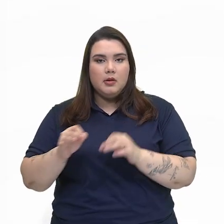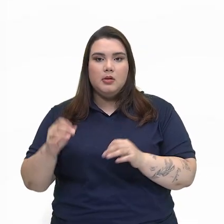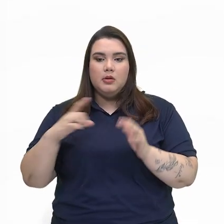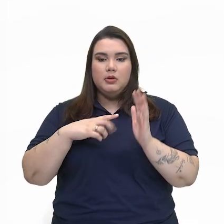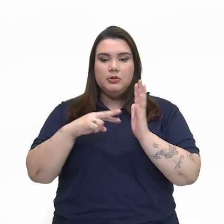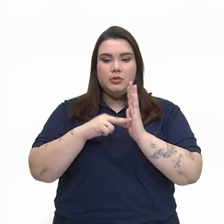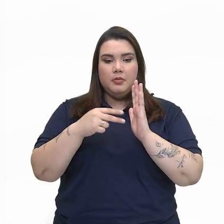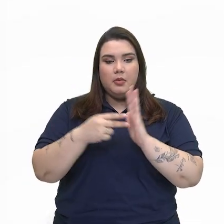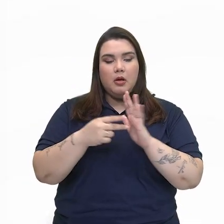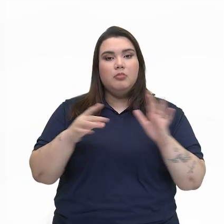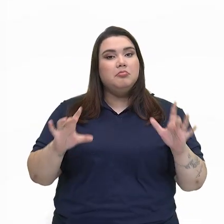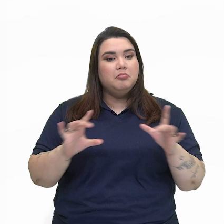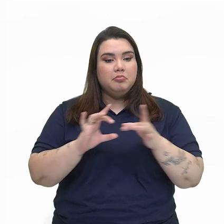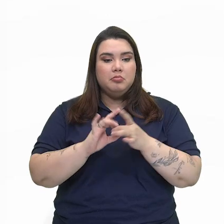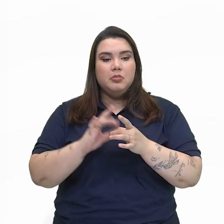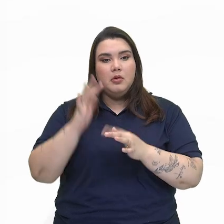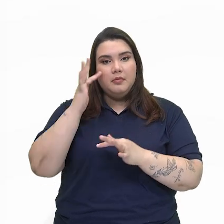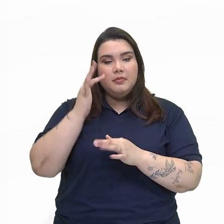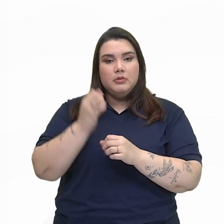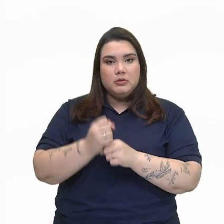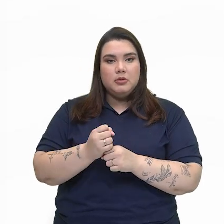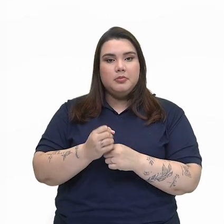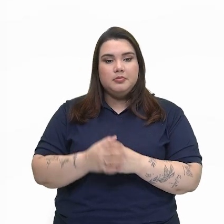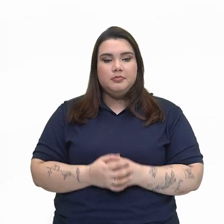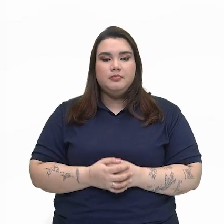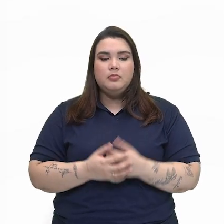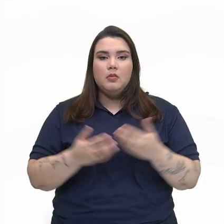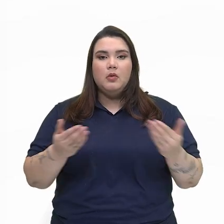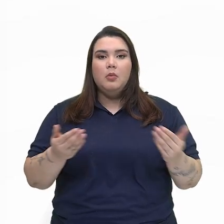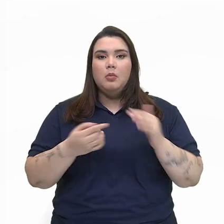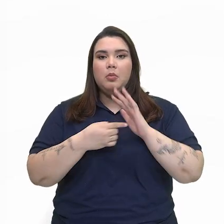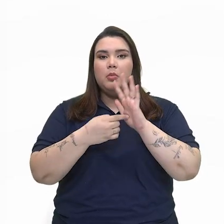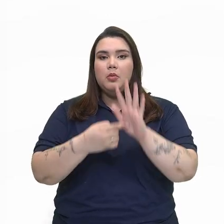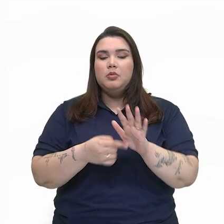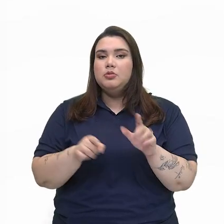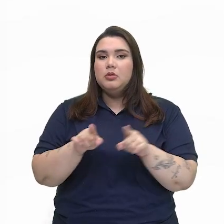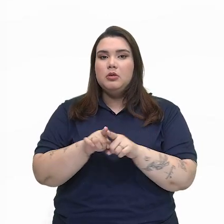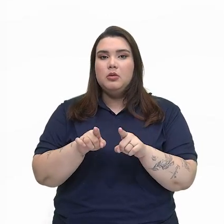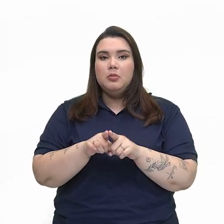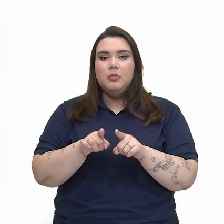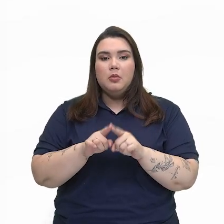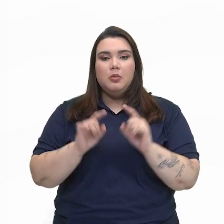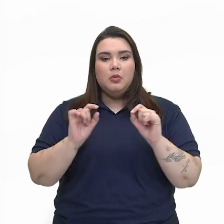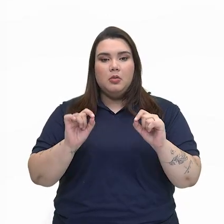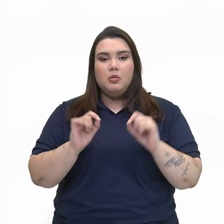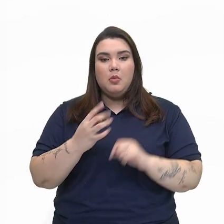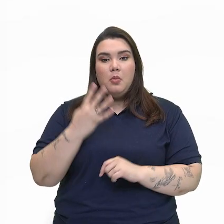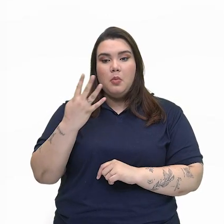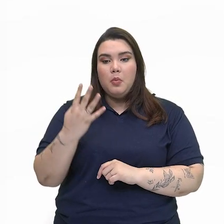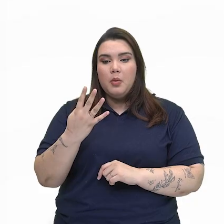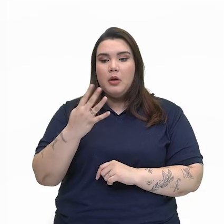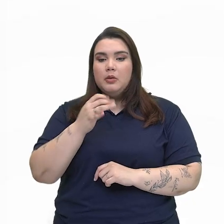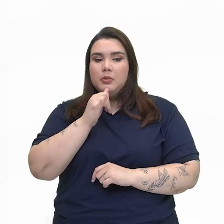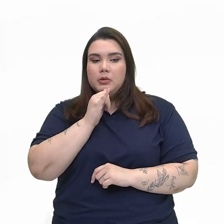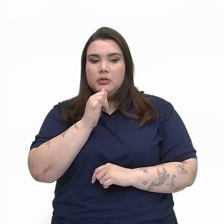significado físico. E aqui, olha só, eu coloquei aqui também para você 4